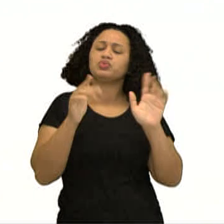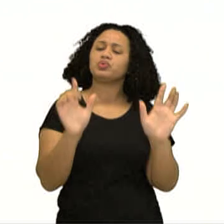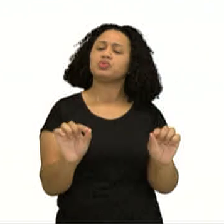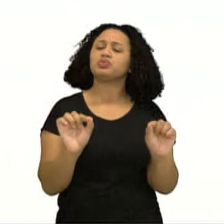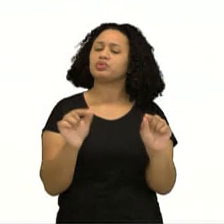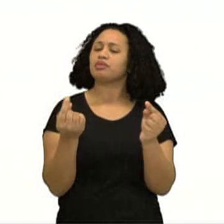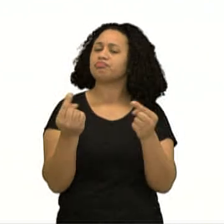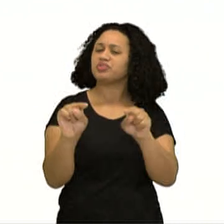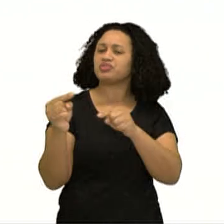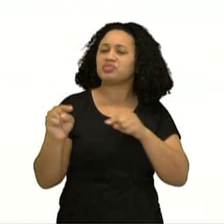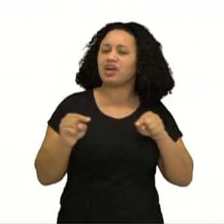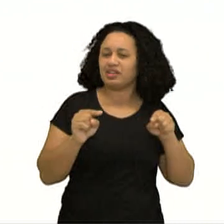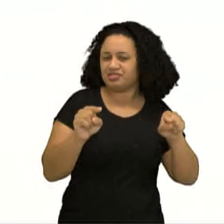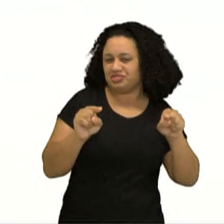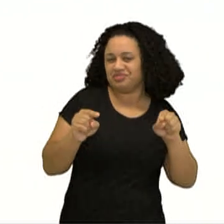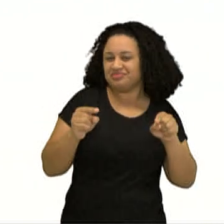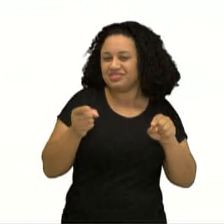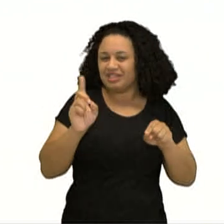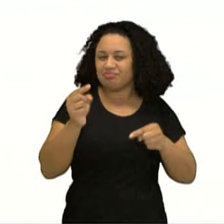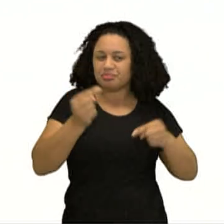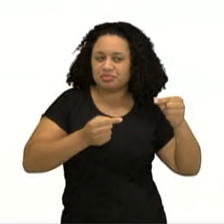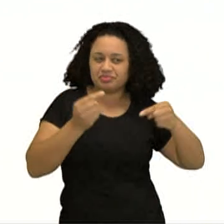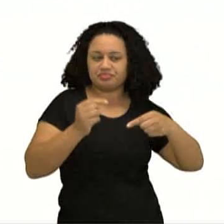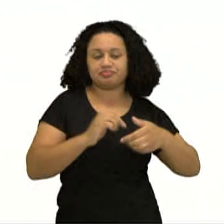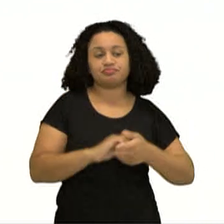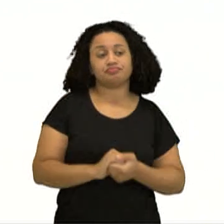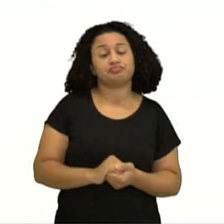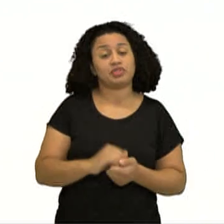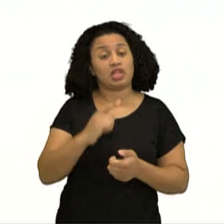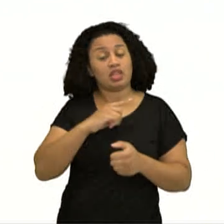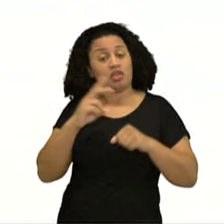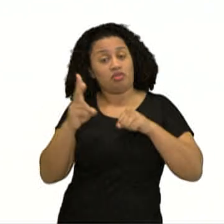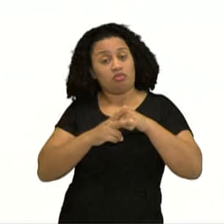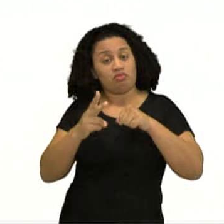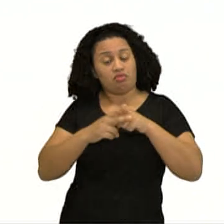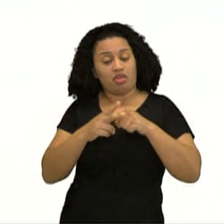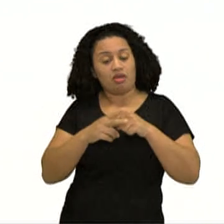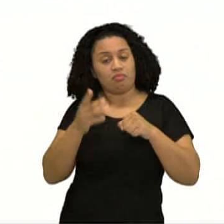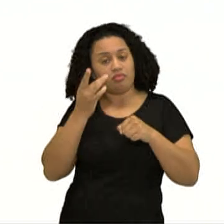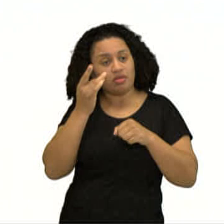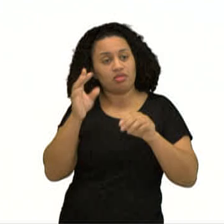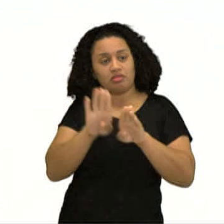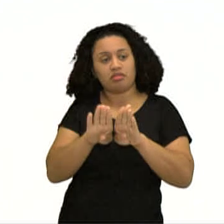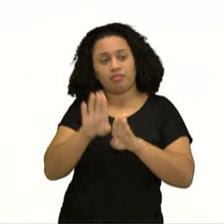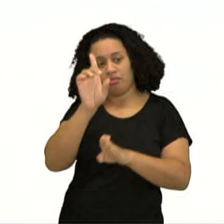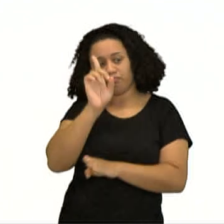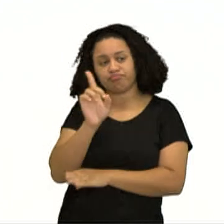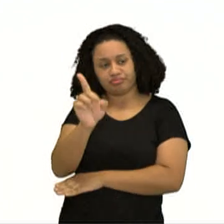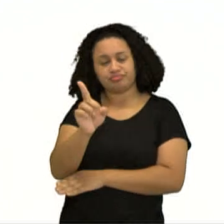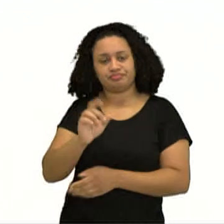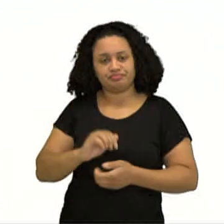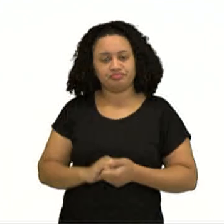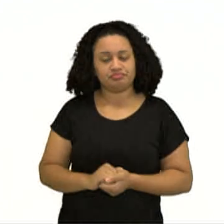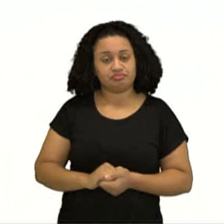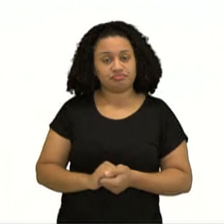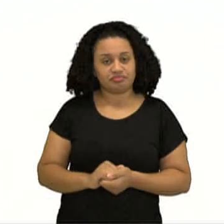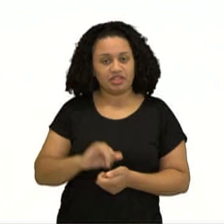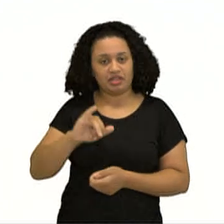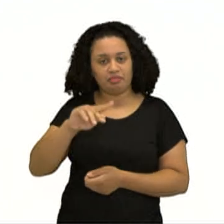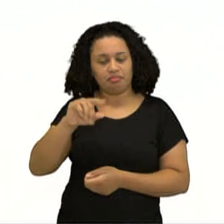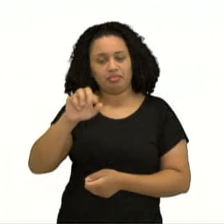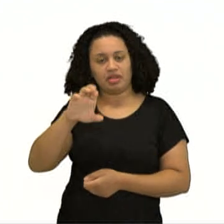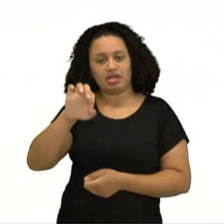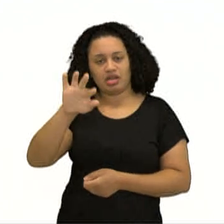provocativos, contêm verbos no presente e no imperativo. Então, escolhemos um texto para o